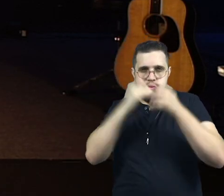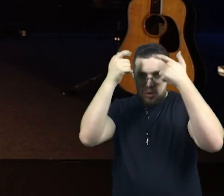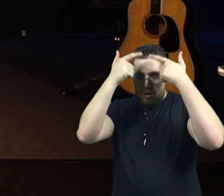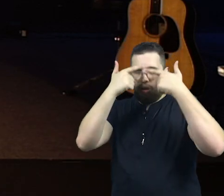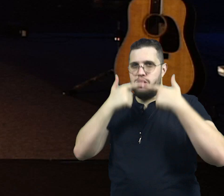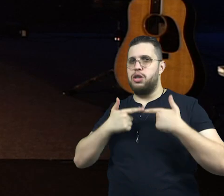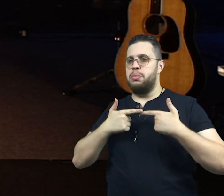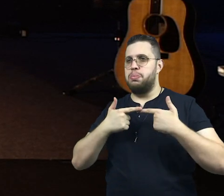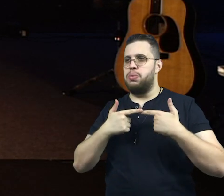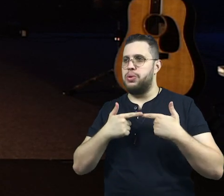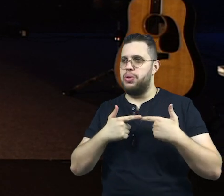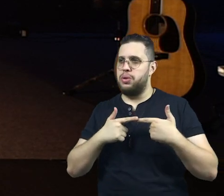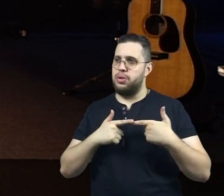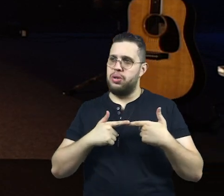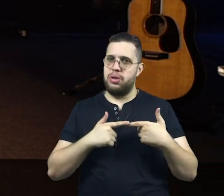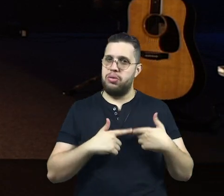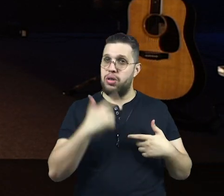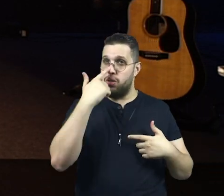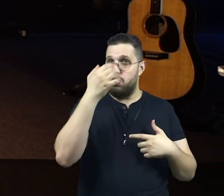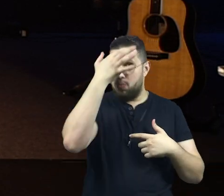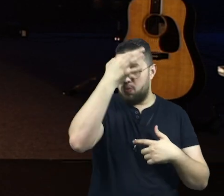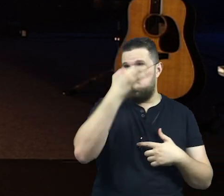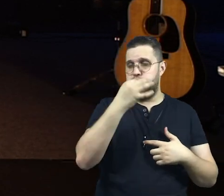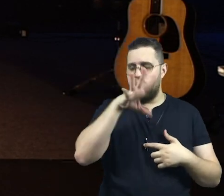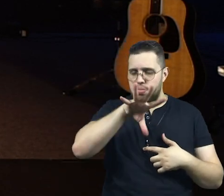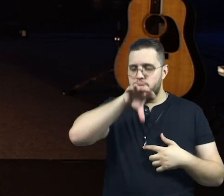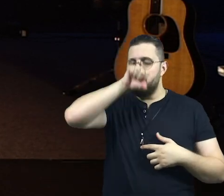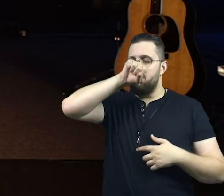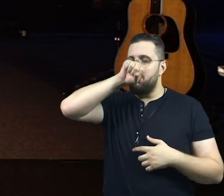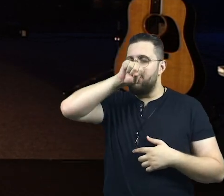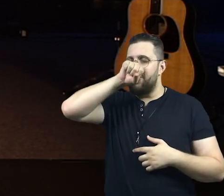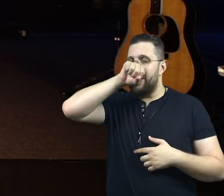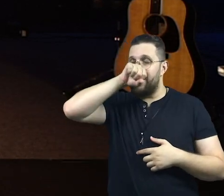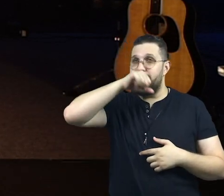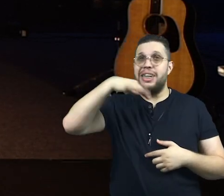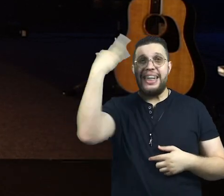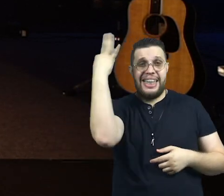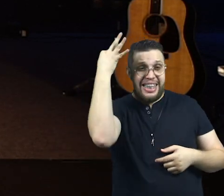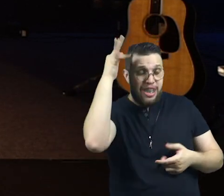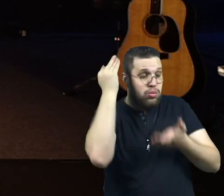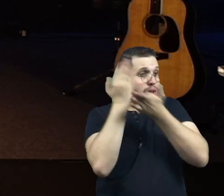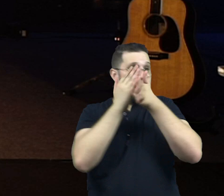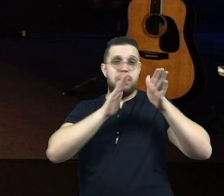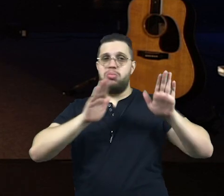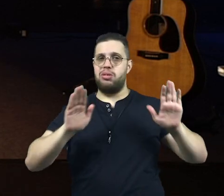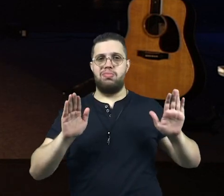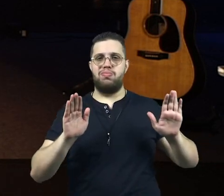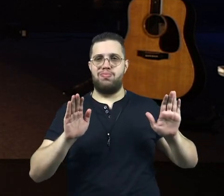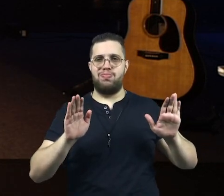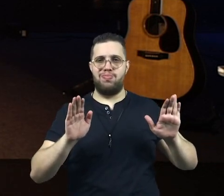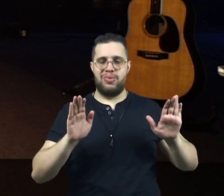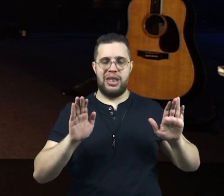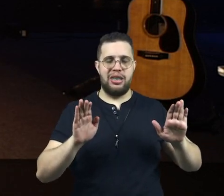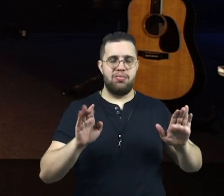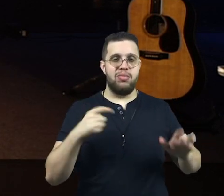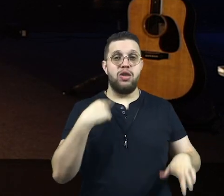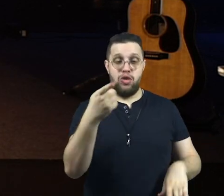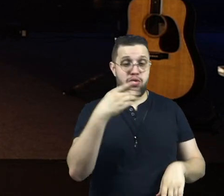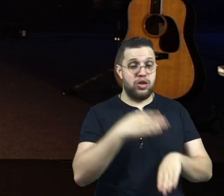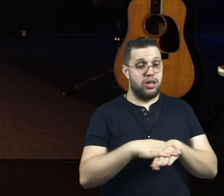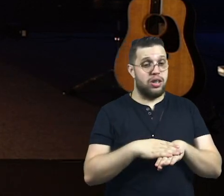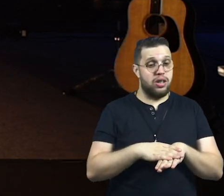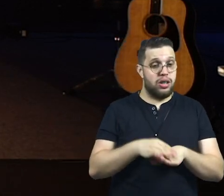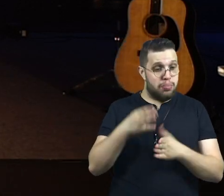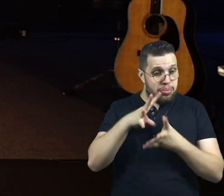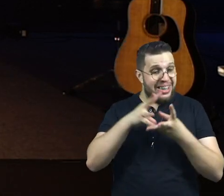errado nas minhas vias respiratórias e aquela dor passou. Então, o que você está passando, o que eu e